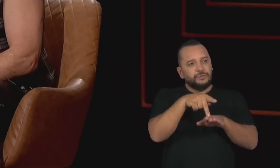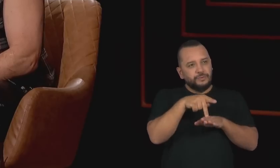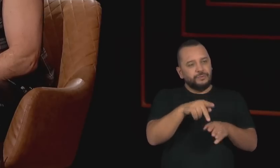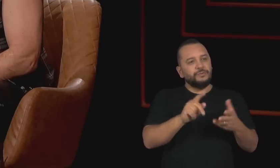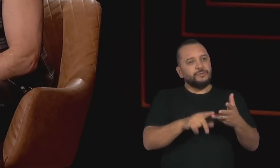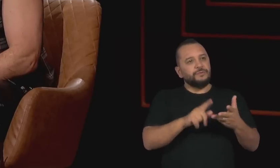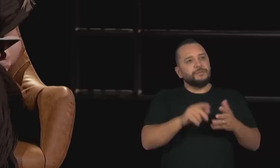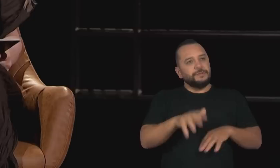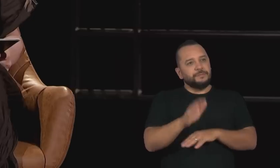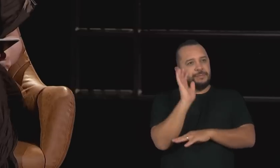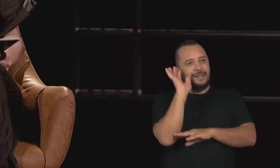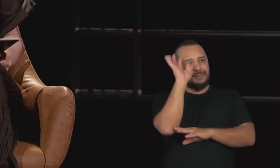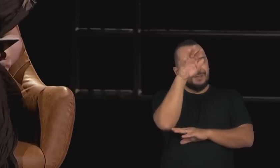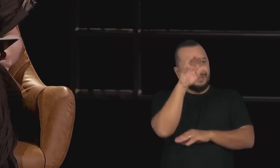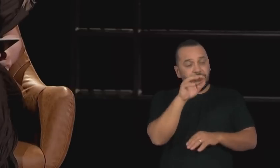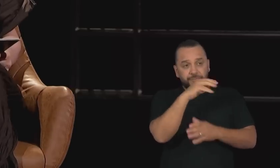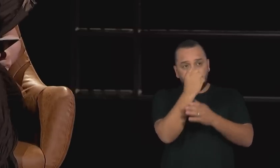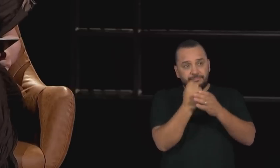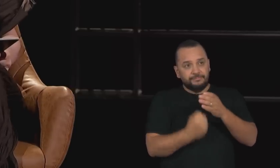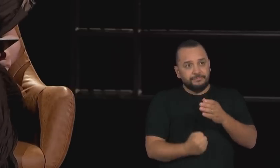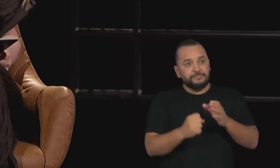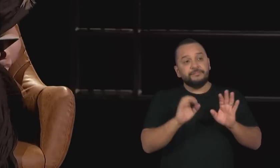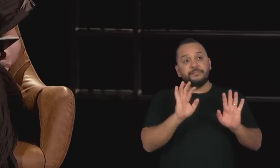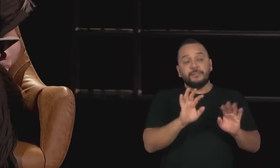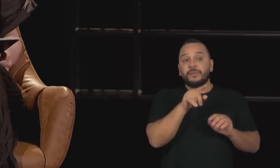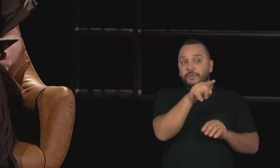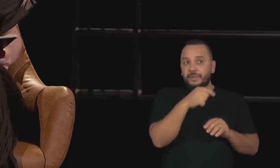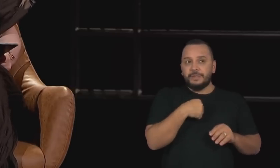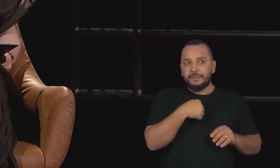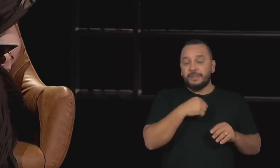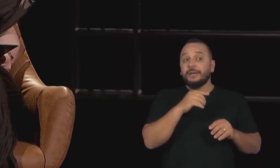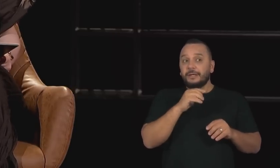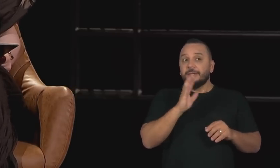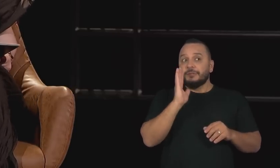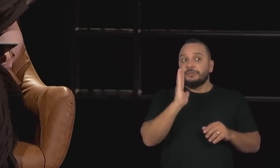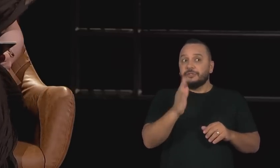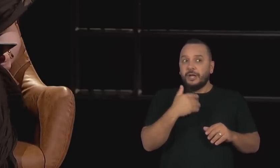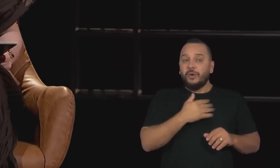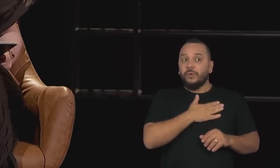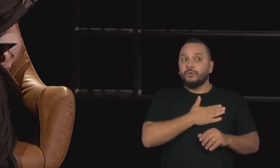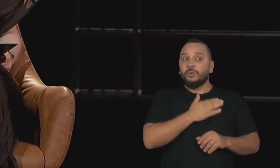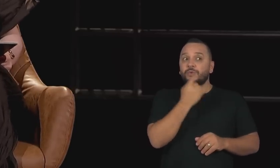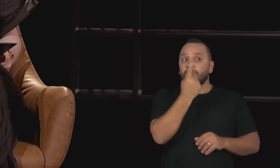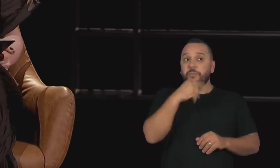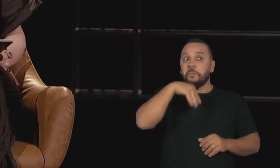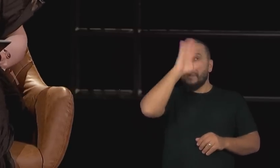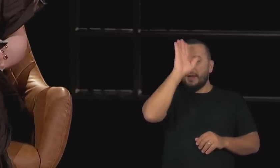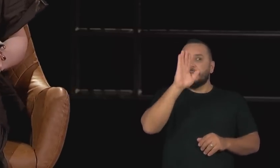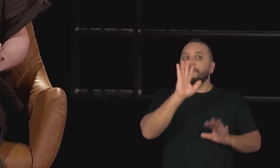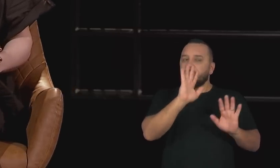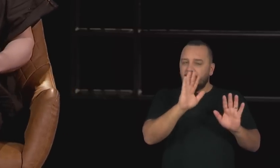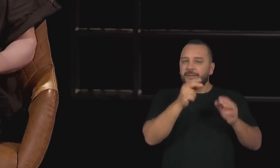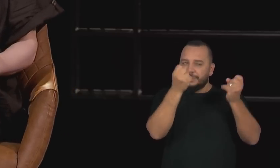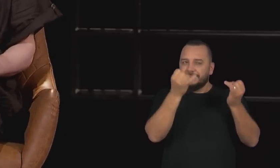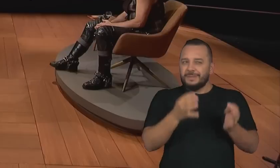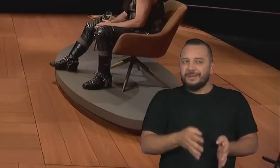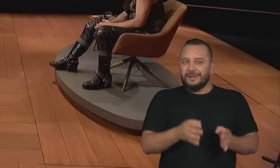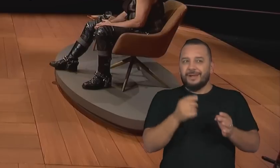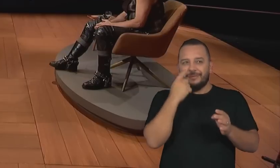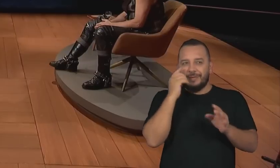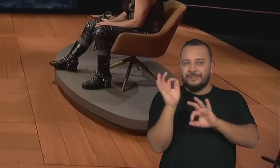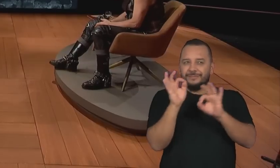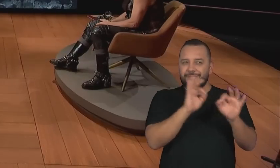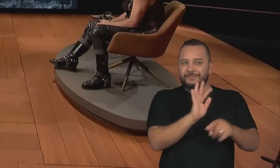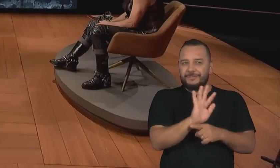Paulistano, mas em um deles você se destacou. Mas antes da gente falar sobre isso, vamos dar uma olhada no quadro que a gente preparou?